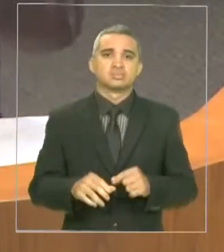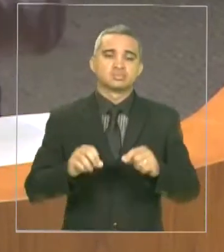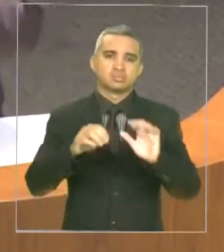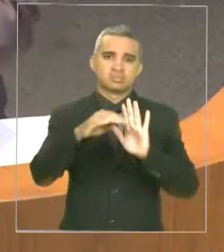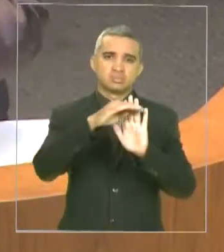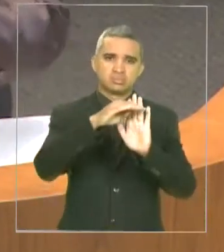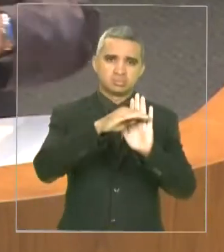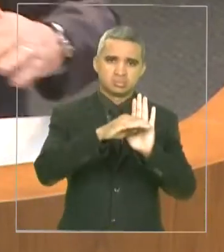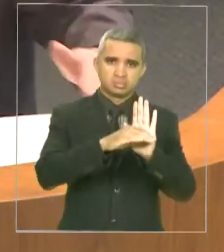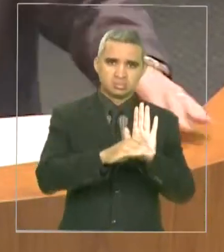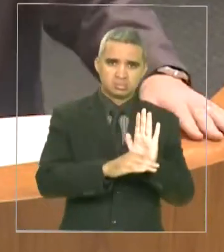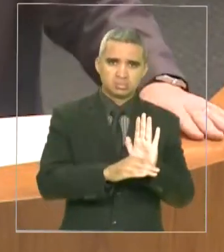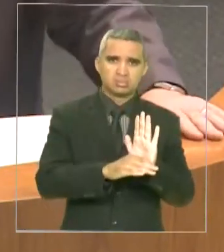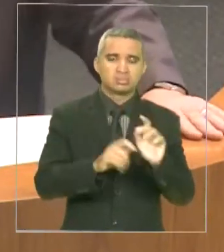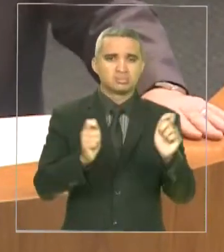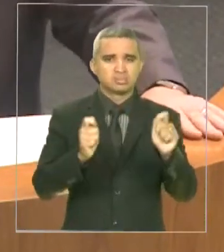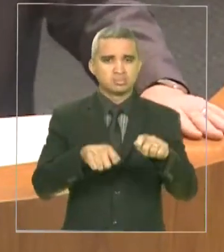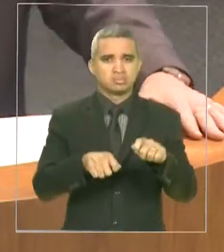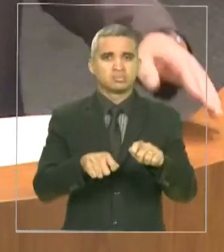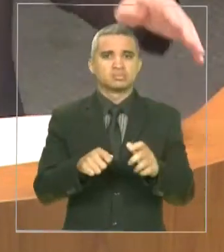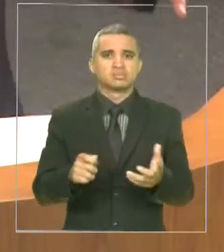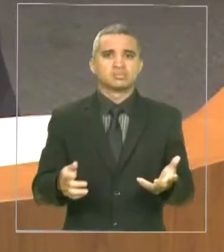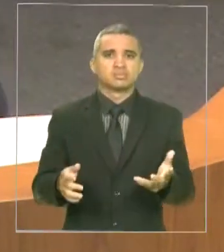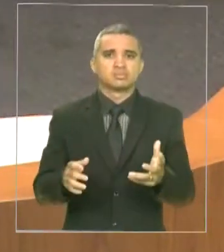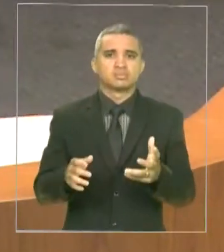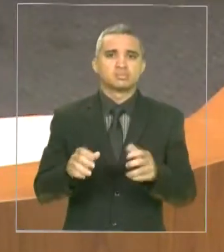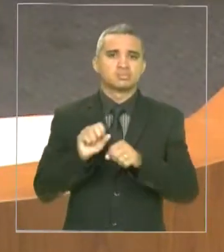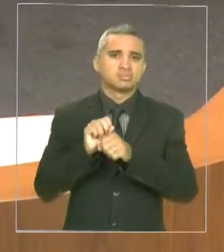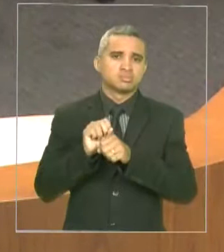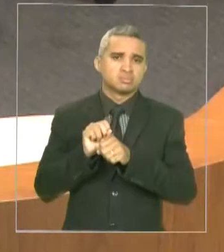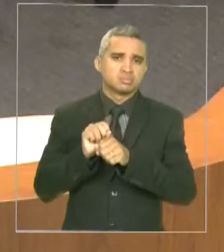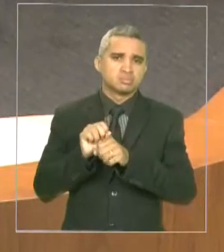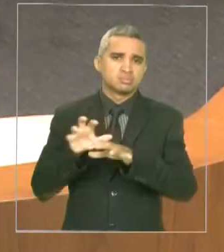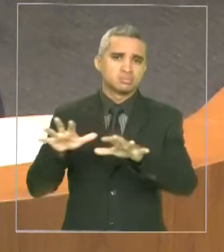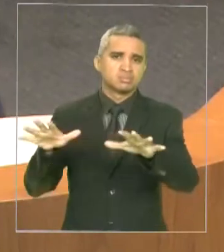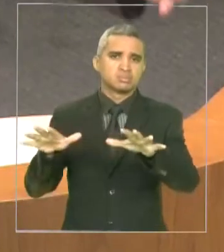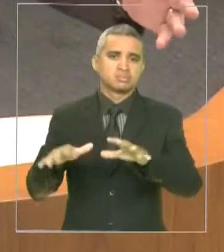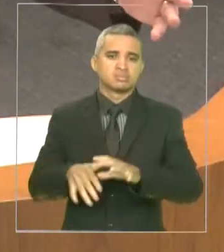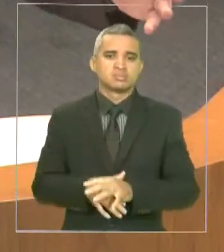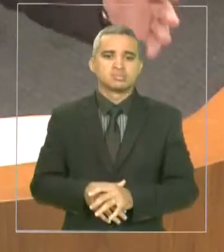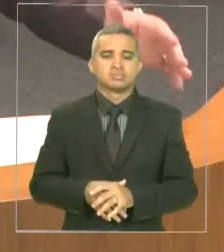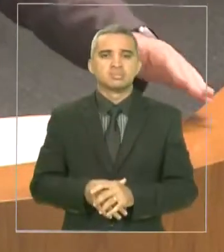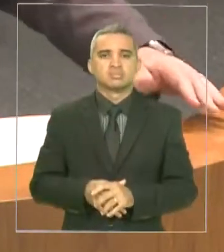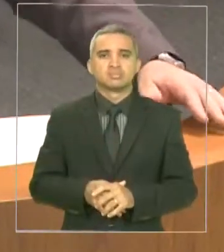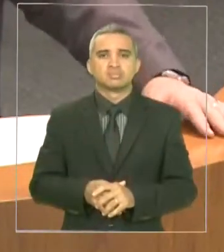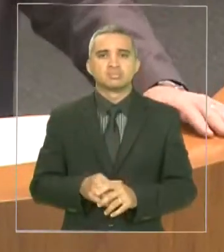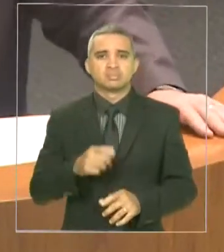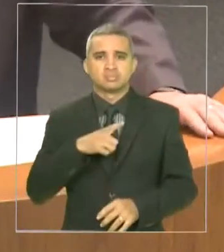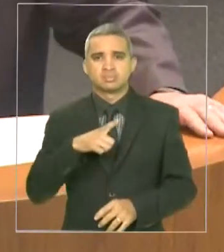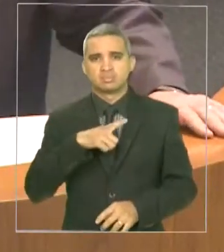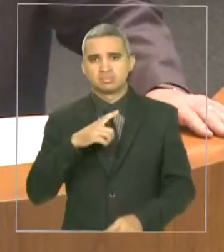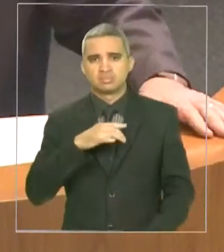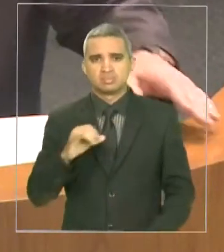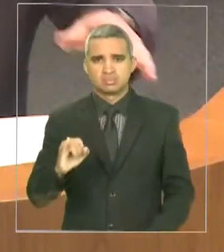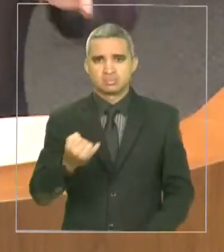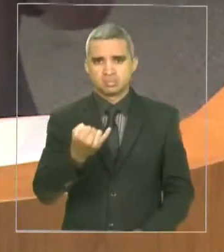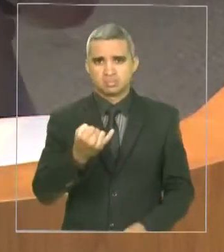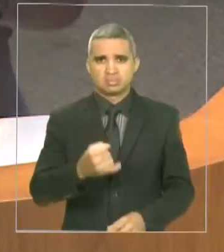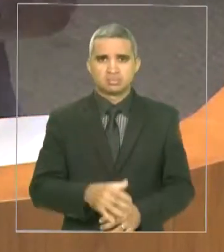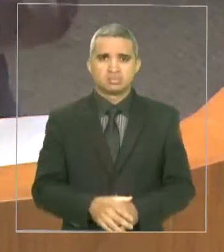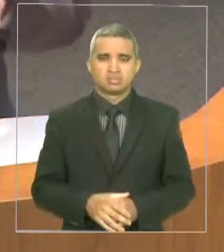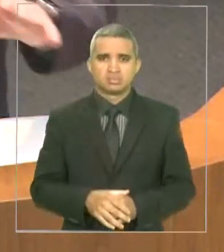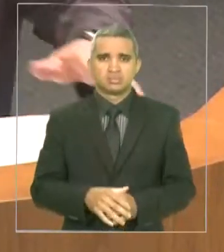desse guarida, que estendesse a oportunidade para